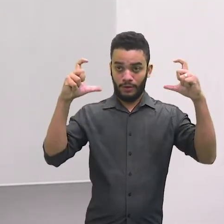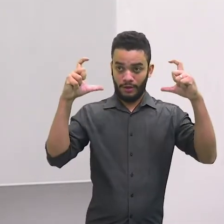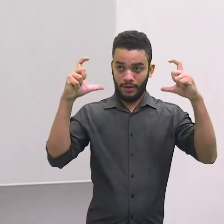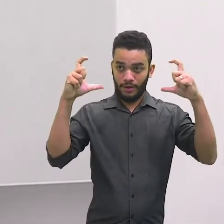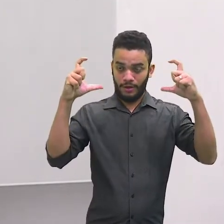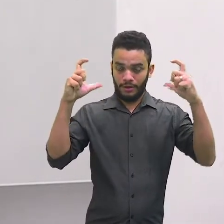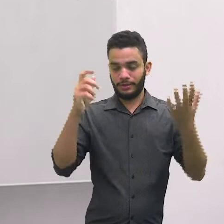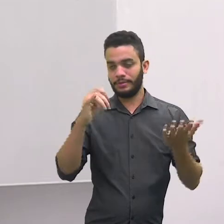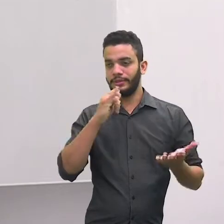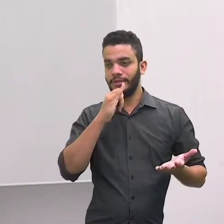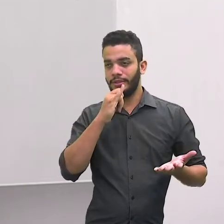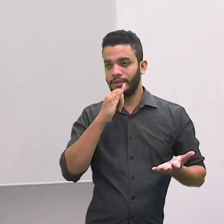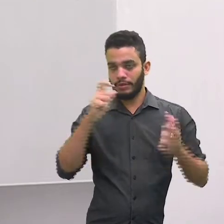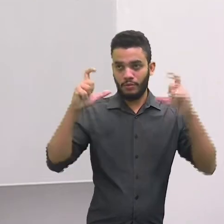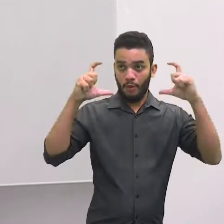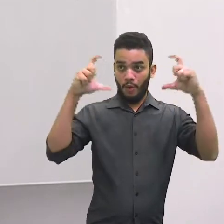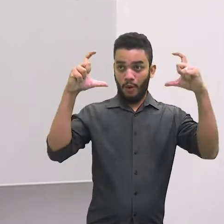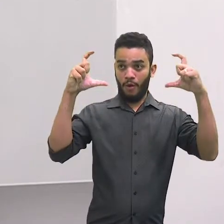Esbugalhados.